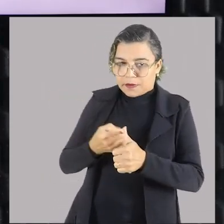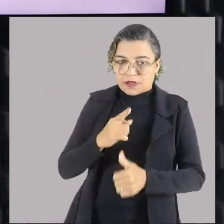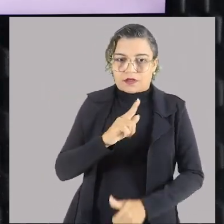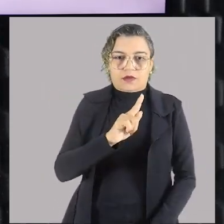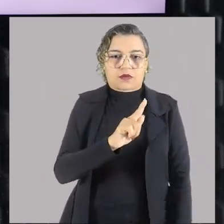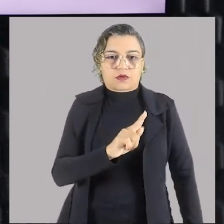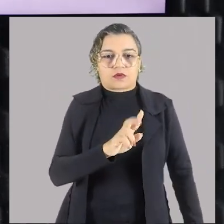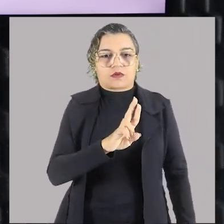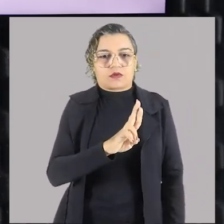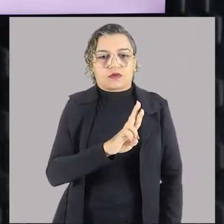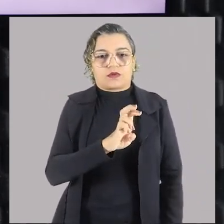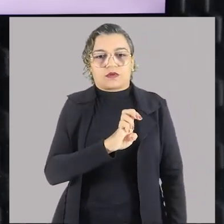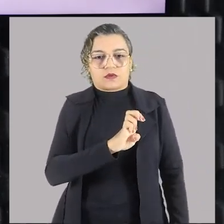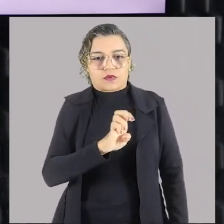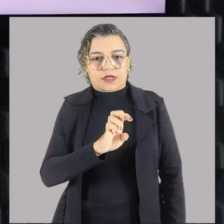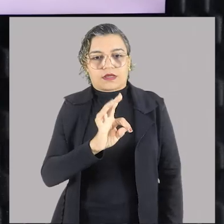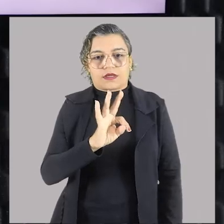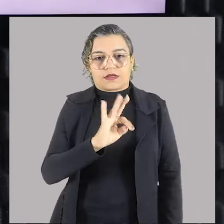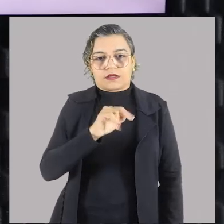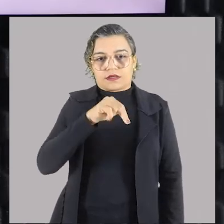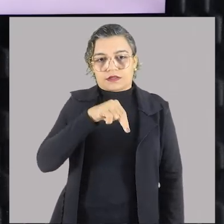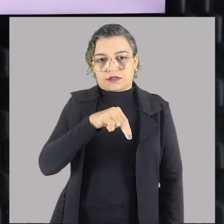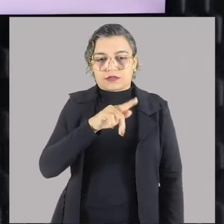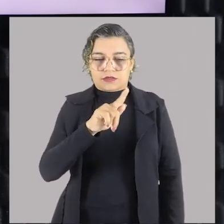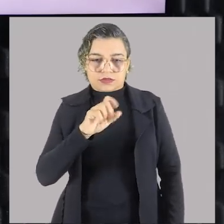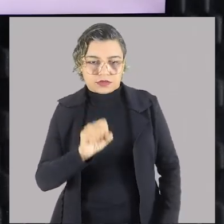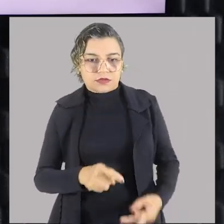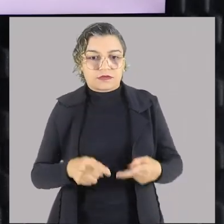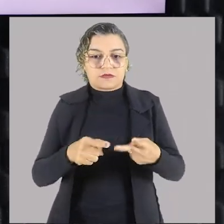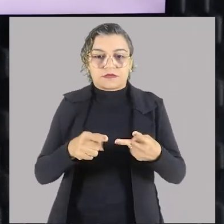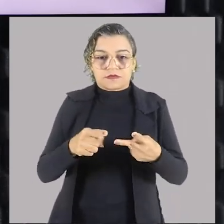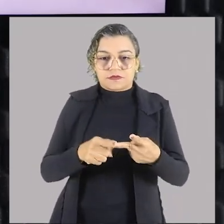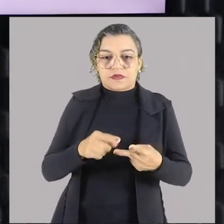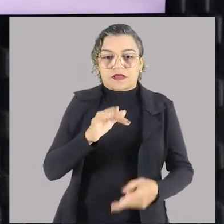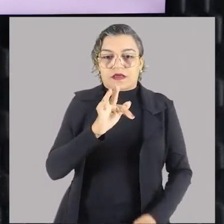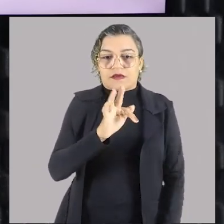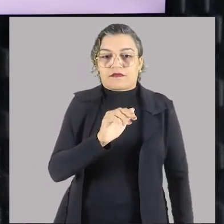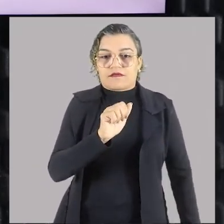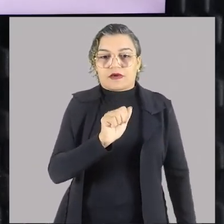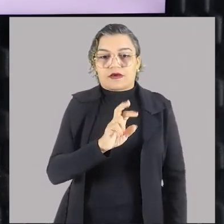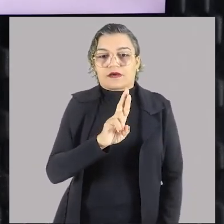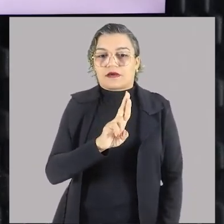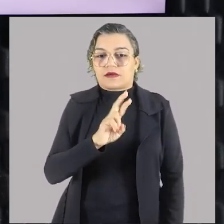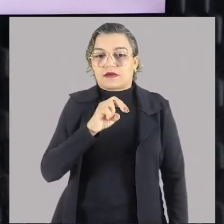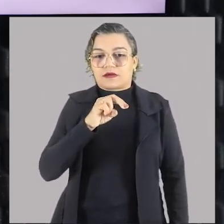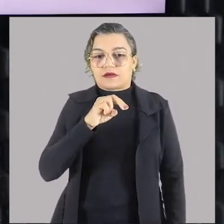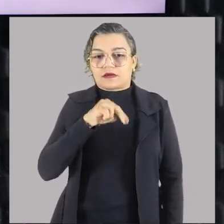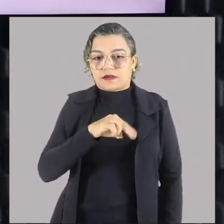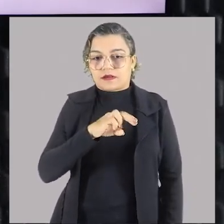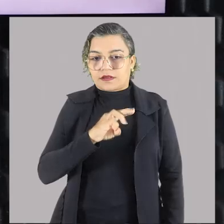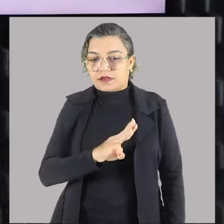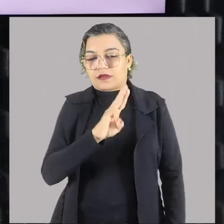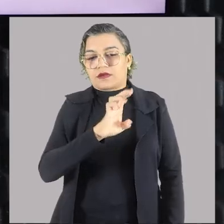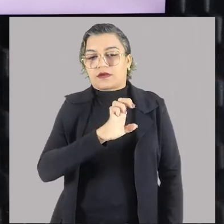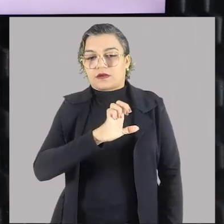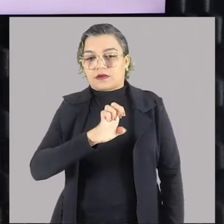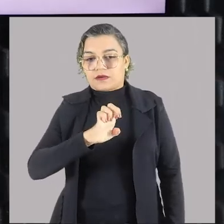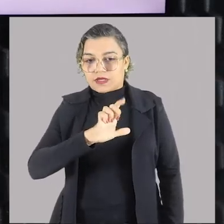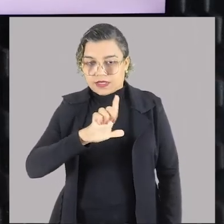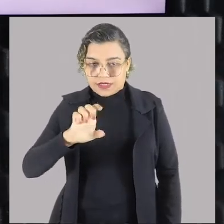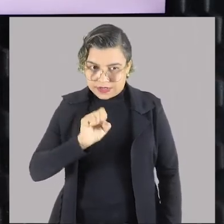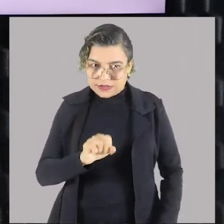ou as saudações, farewells, que são as despedidas, e introductions, que são essas